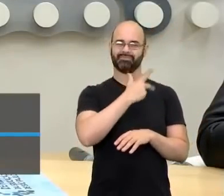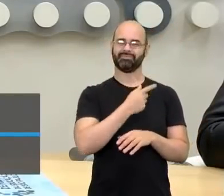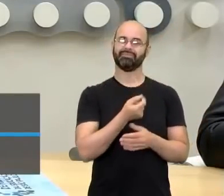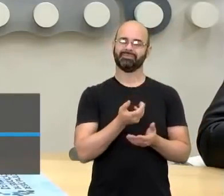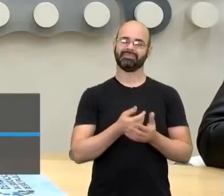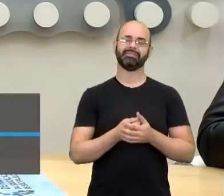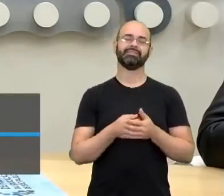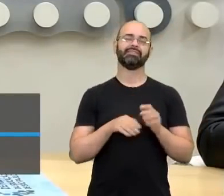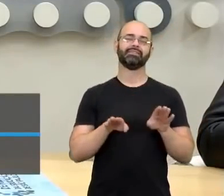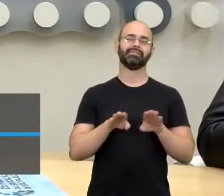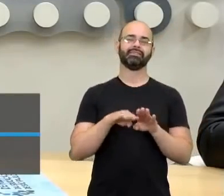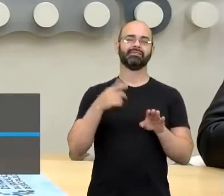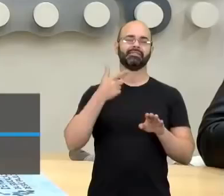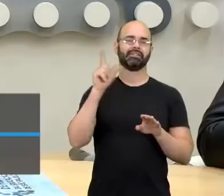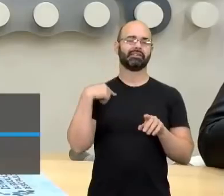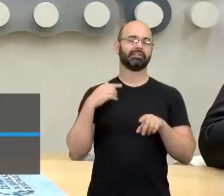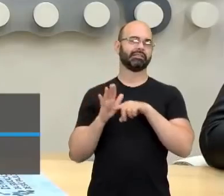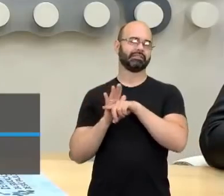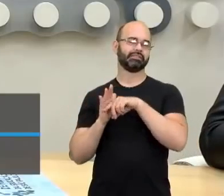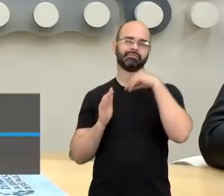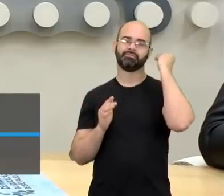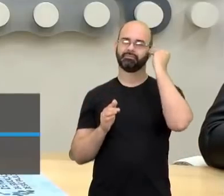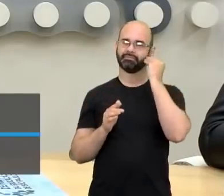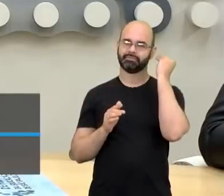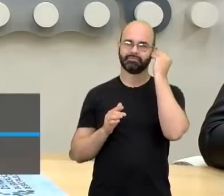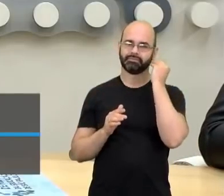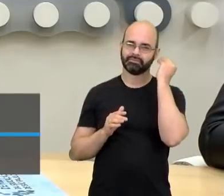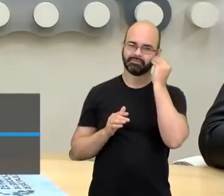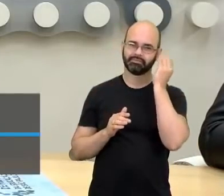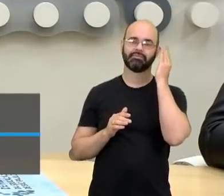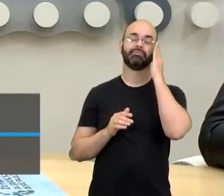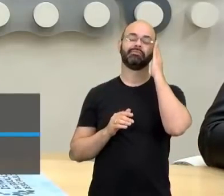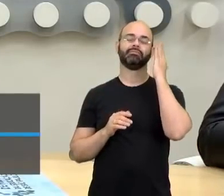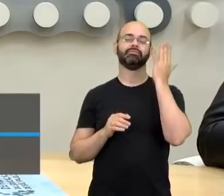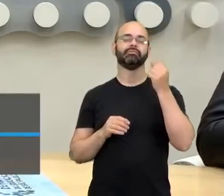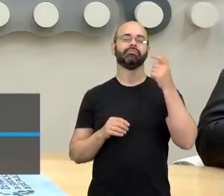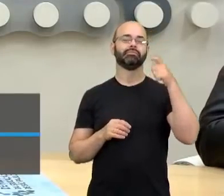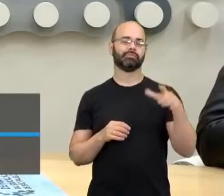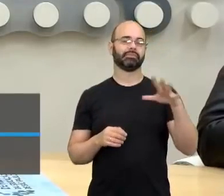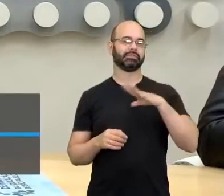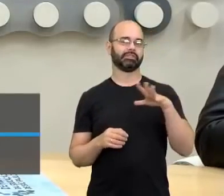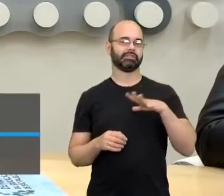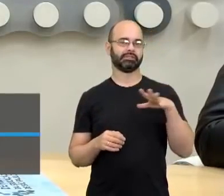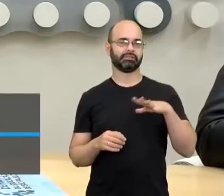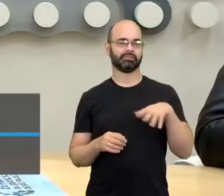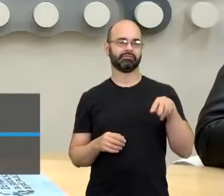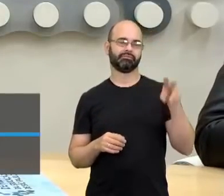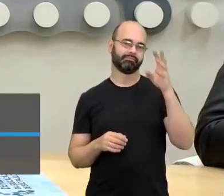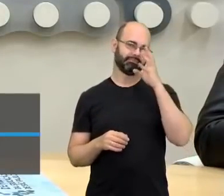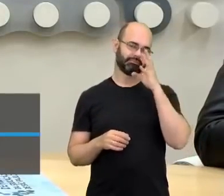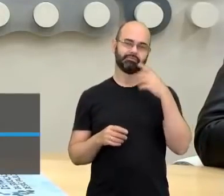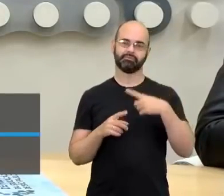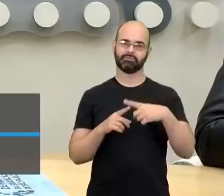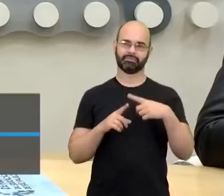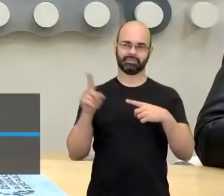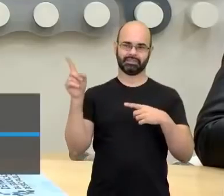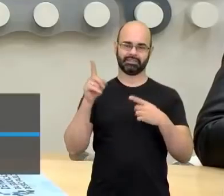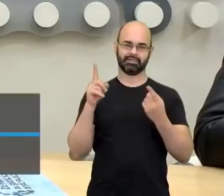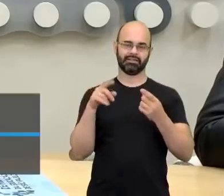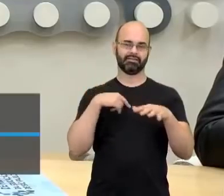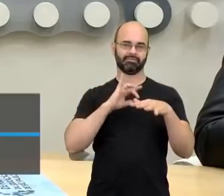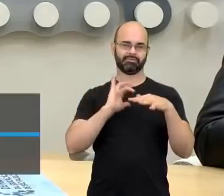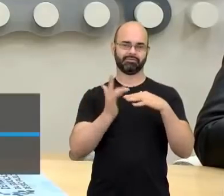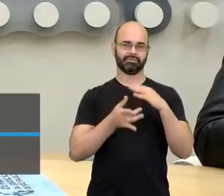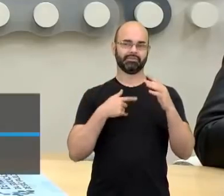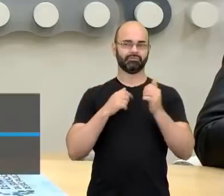também, pesquisando sobre a experiência dele, sobre a parte de observar a cidade, e assim, eu acompanho ele nas redes sociais e verifico